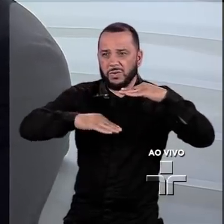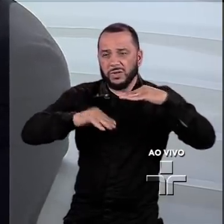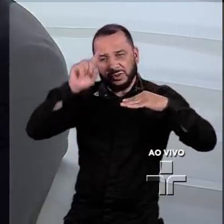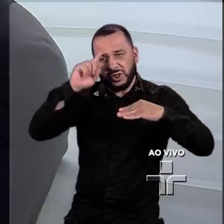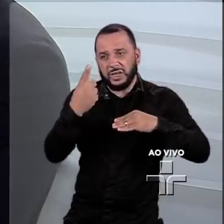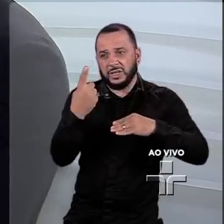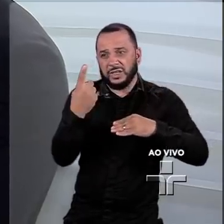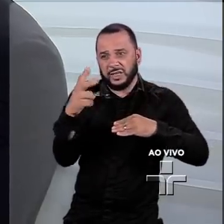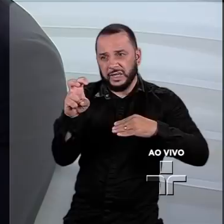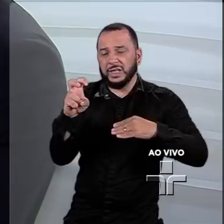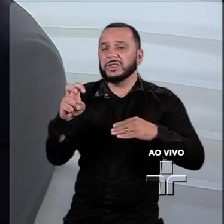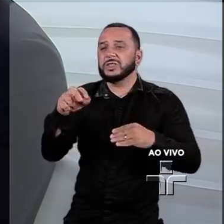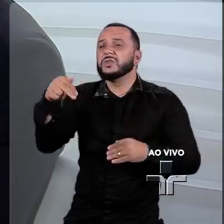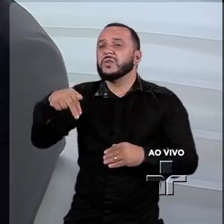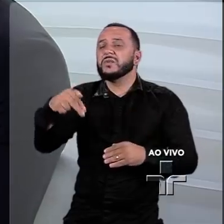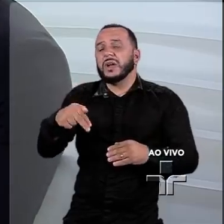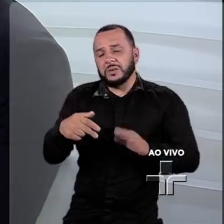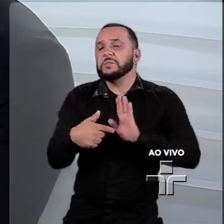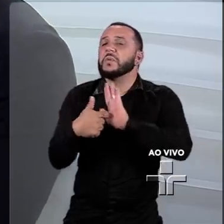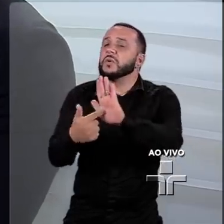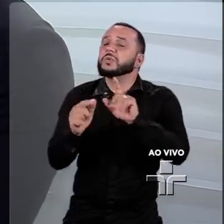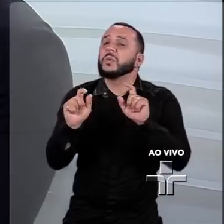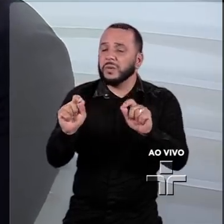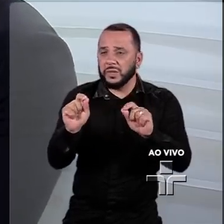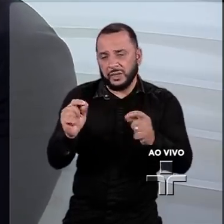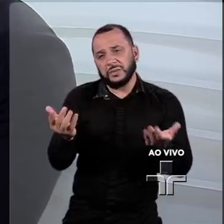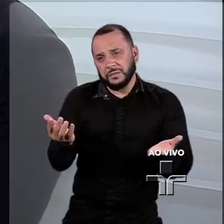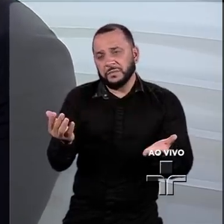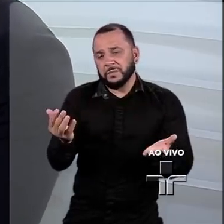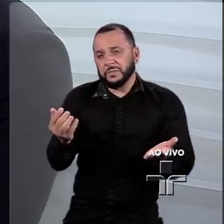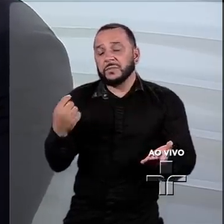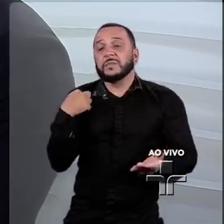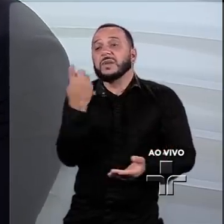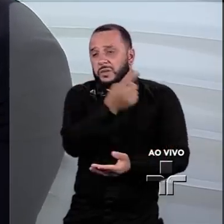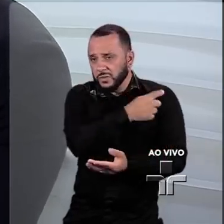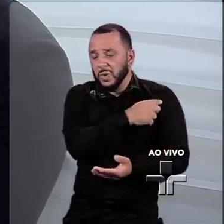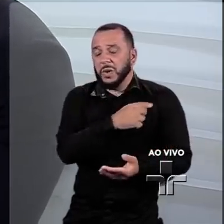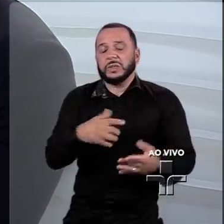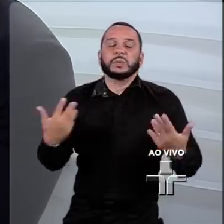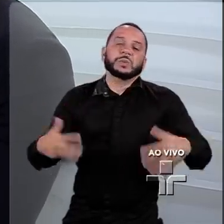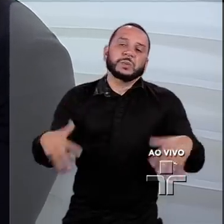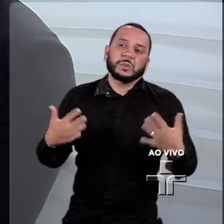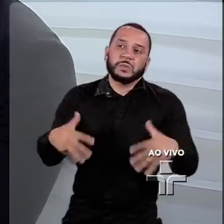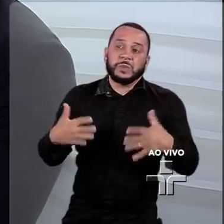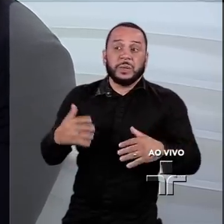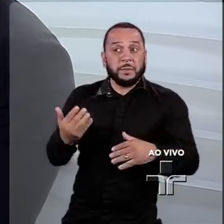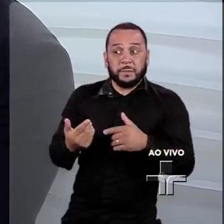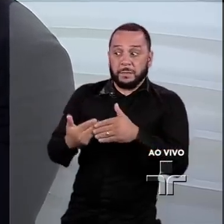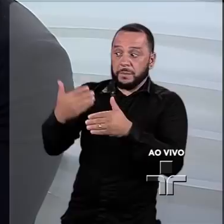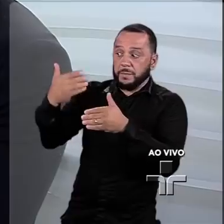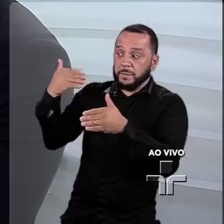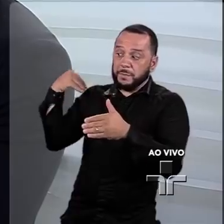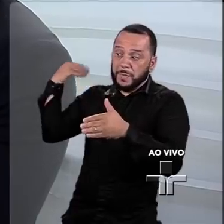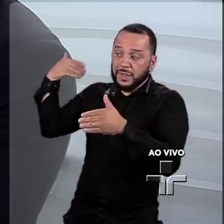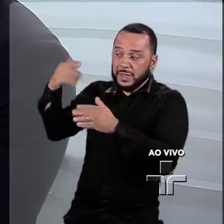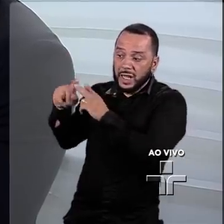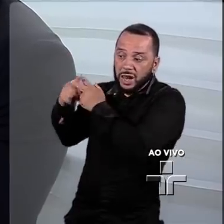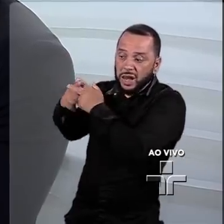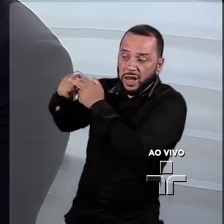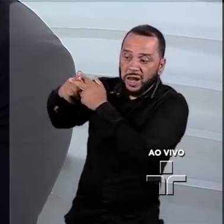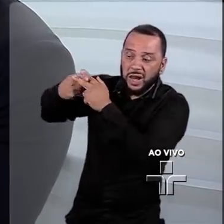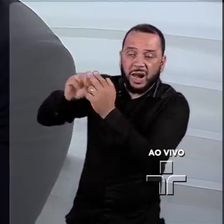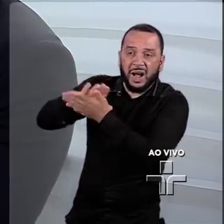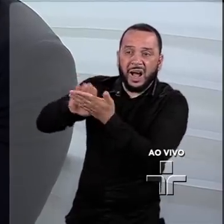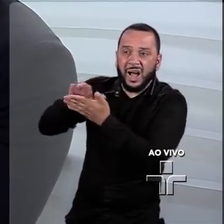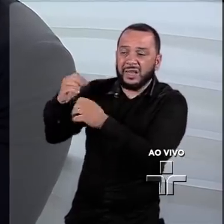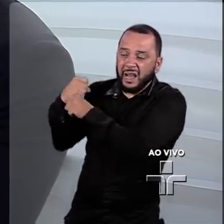novembro, mostrou que a gente finalmente resolveu colher esse fruto da ausência de manutenção durante anos e